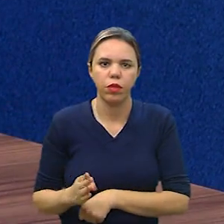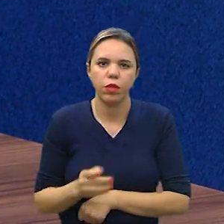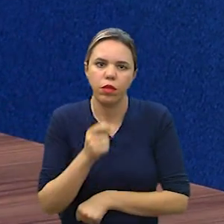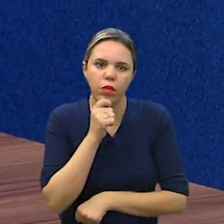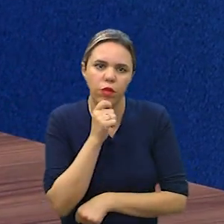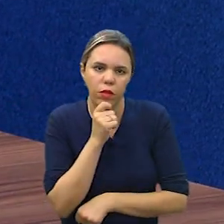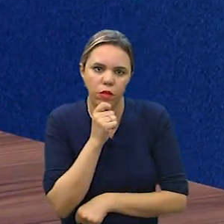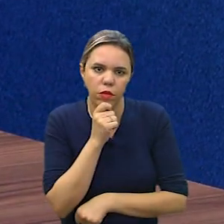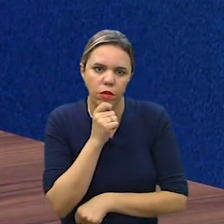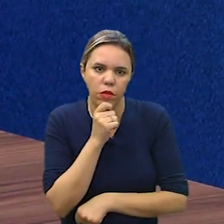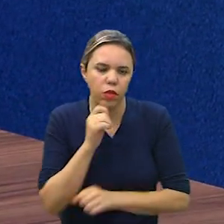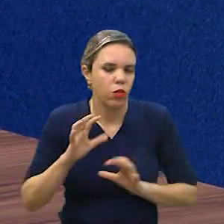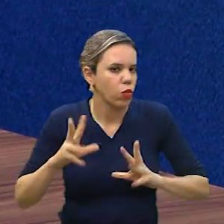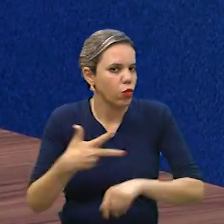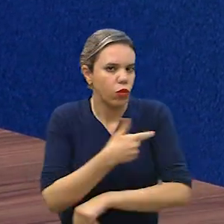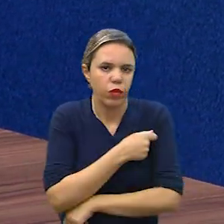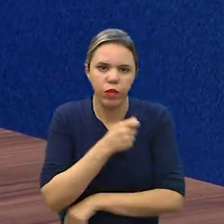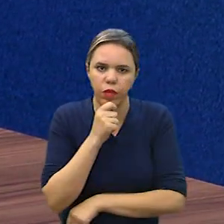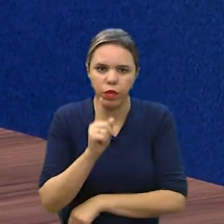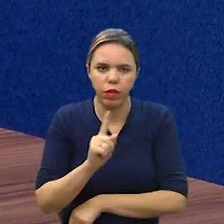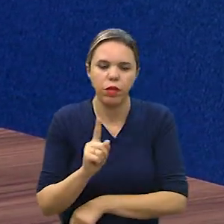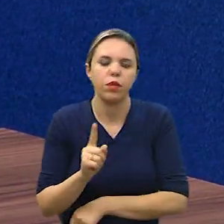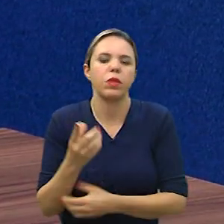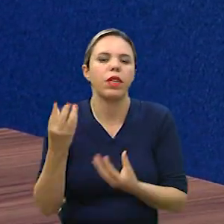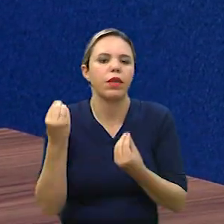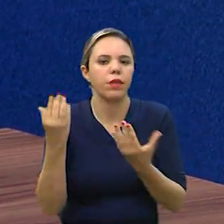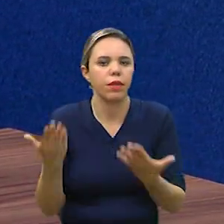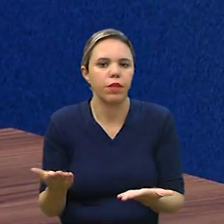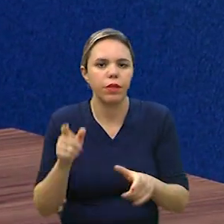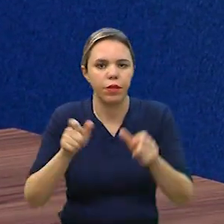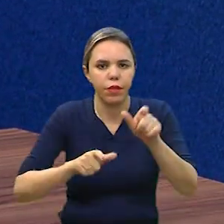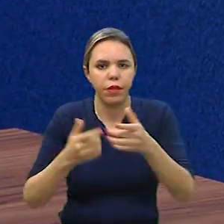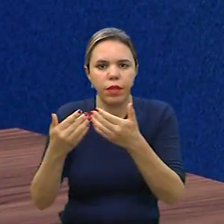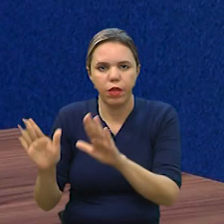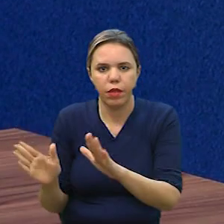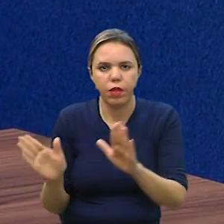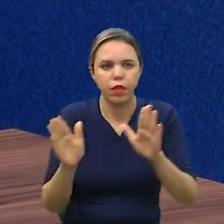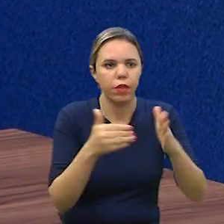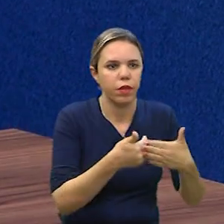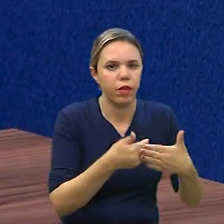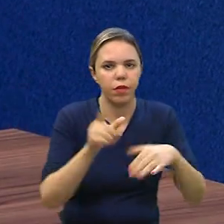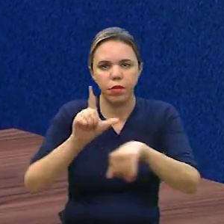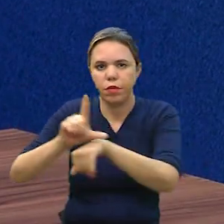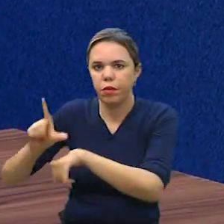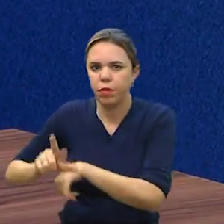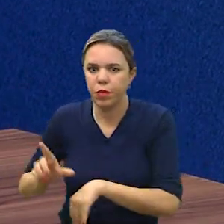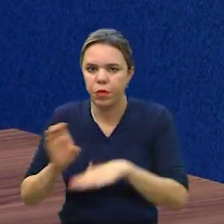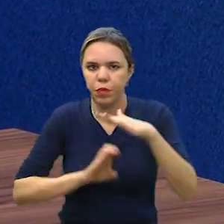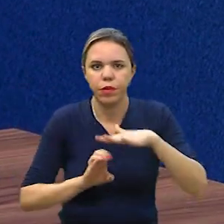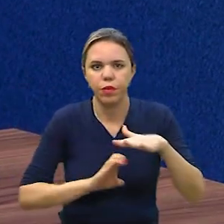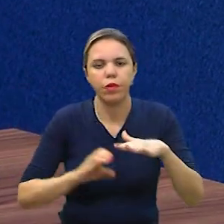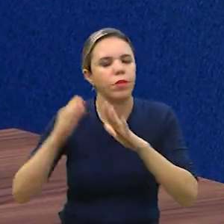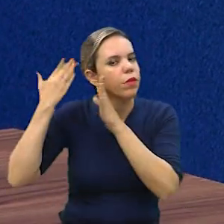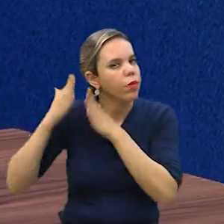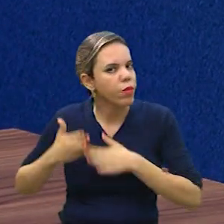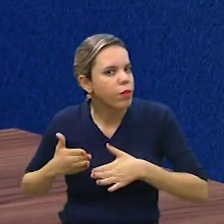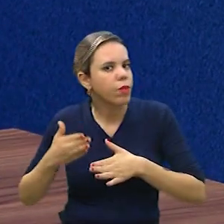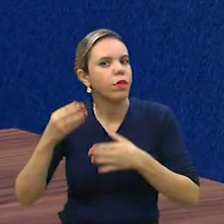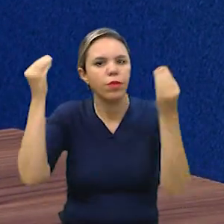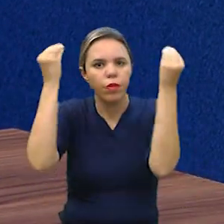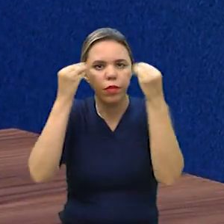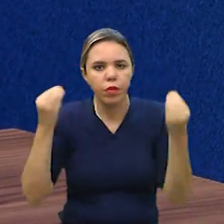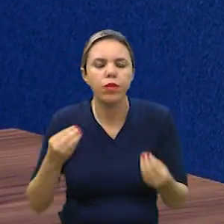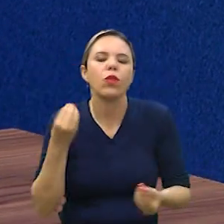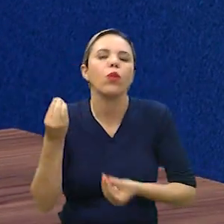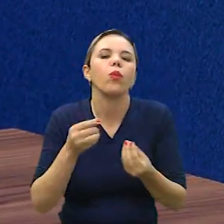Nós ainda não estamos com todos vacinados. Muitos abre e fecha estabelecimentos, inclusive salões de